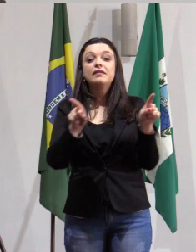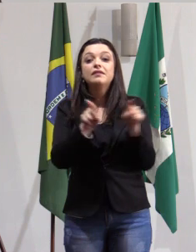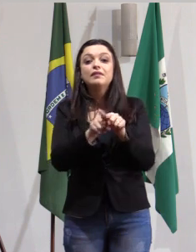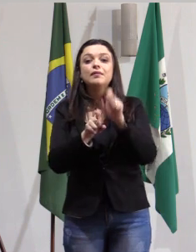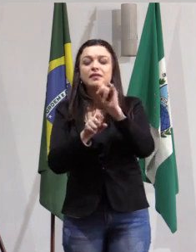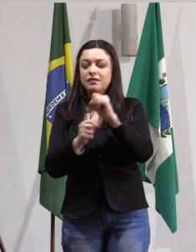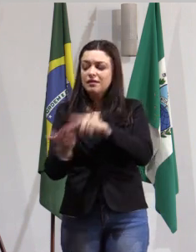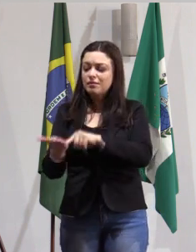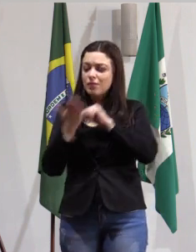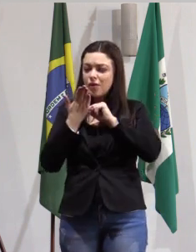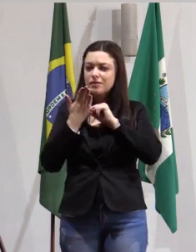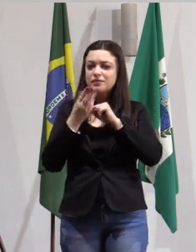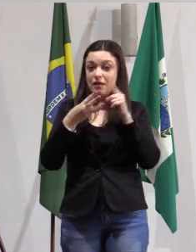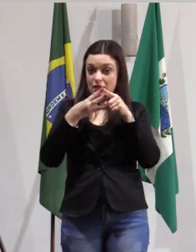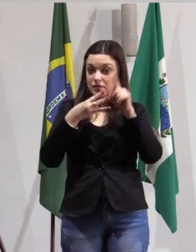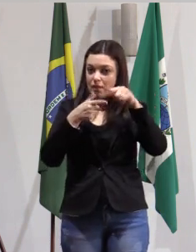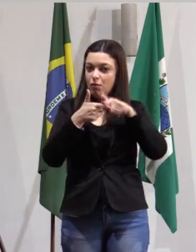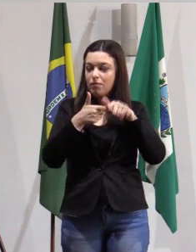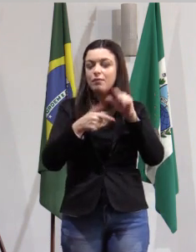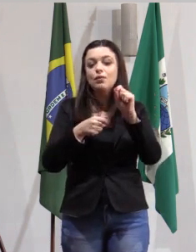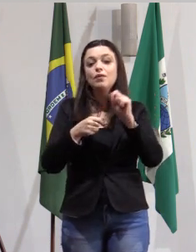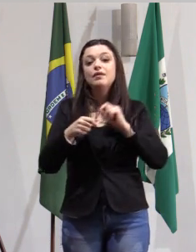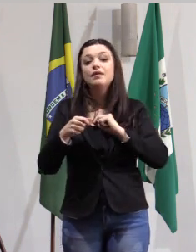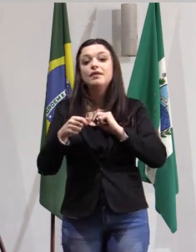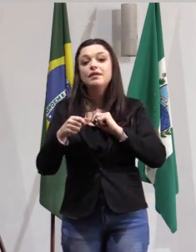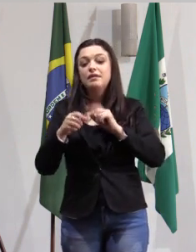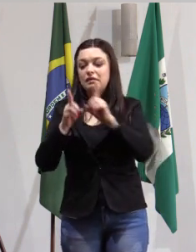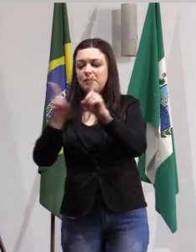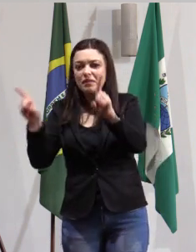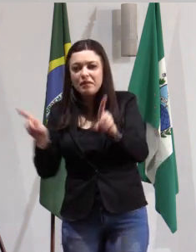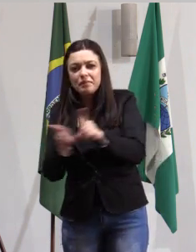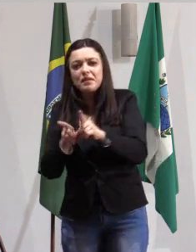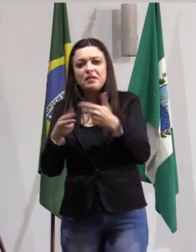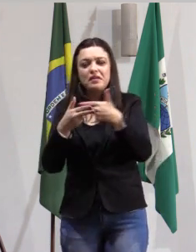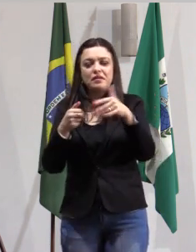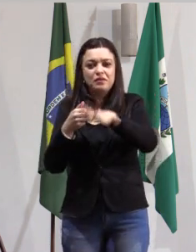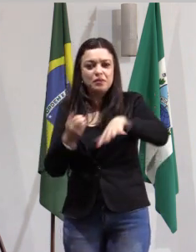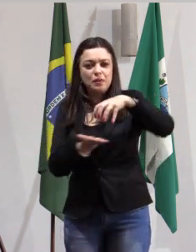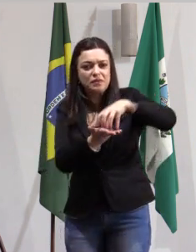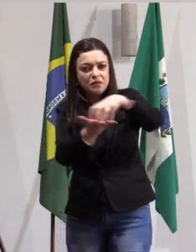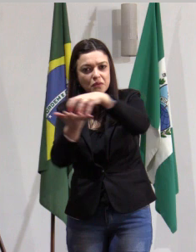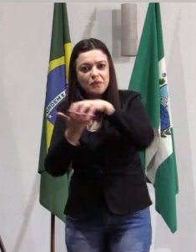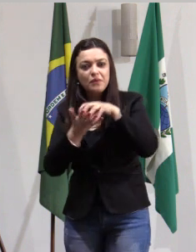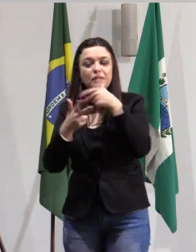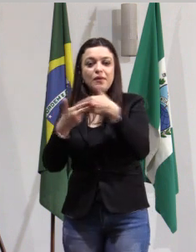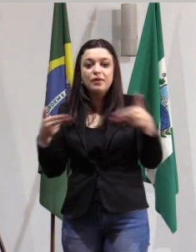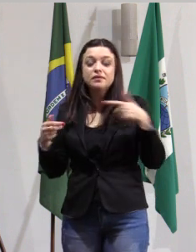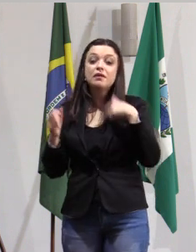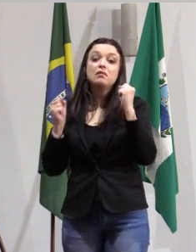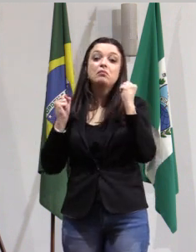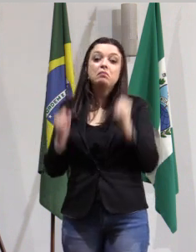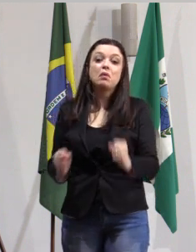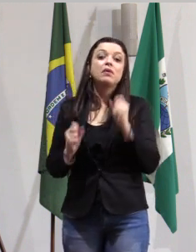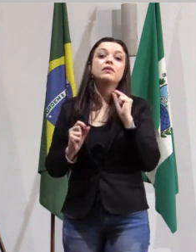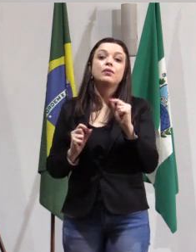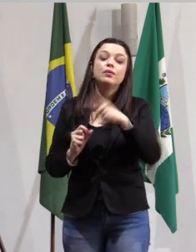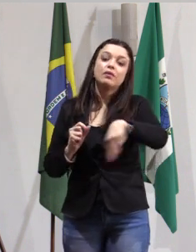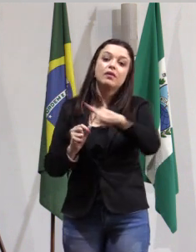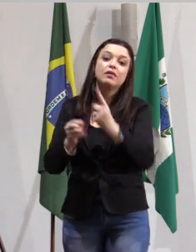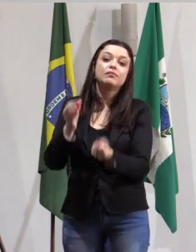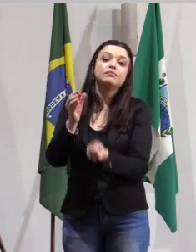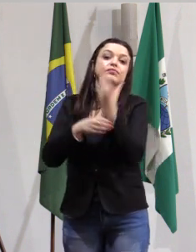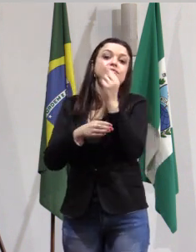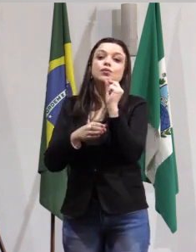entender que são os departamentos de ensino, que compõem os setores, enfim, podem criar sociedades de